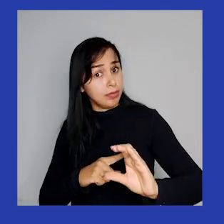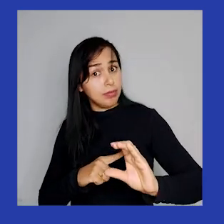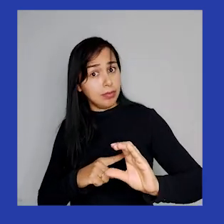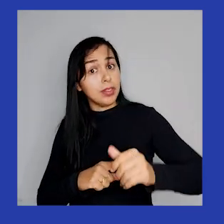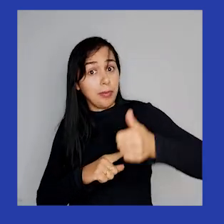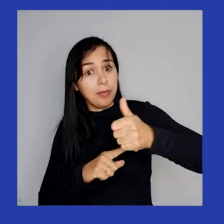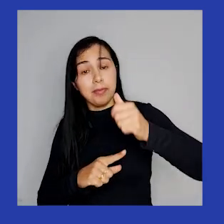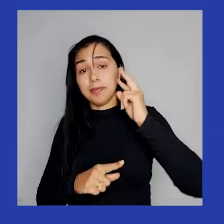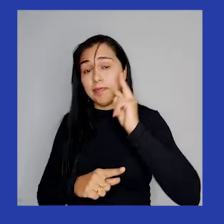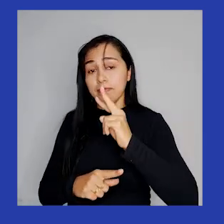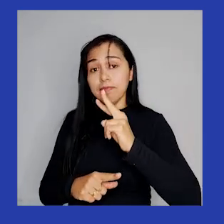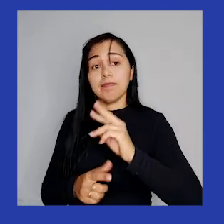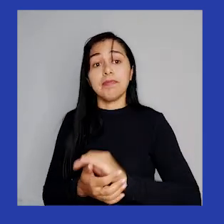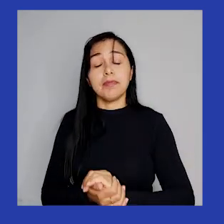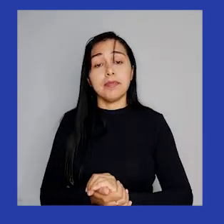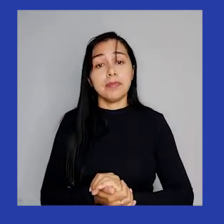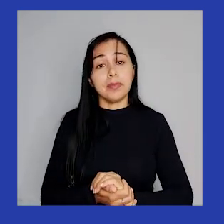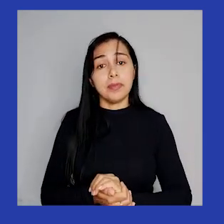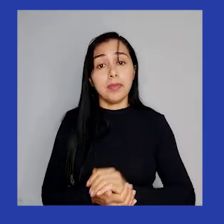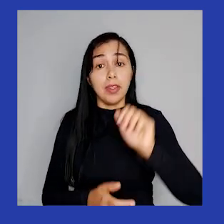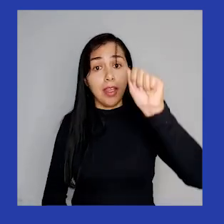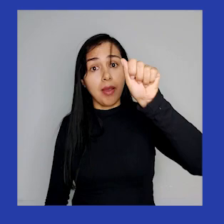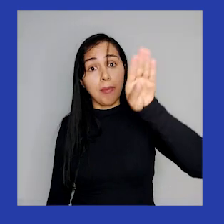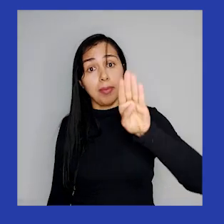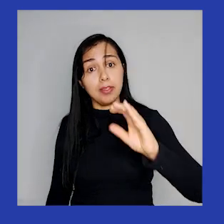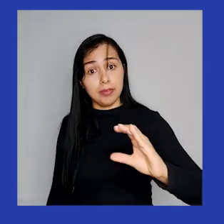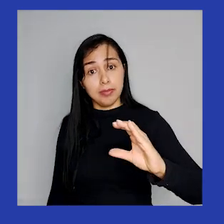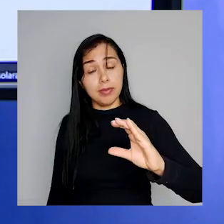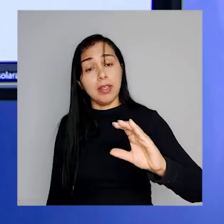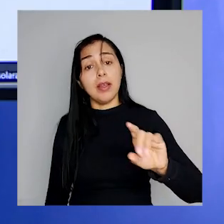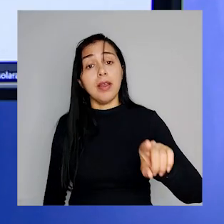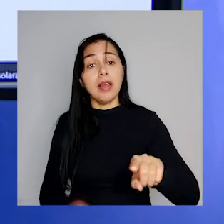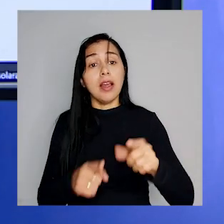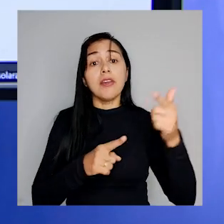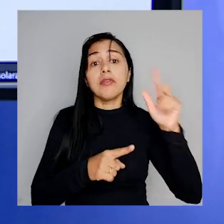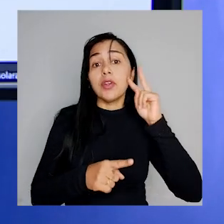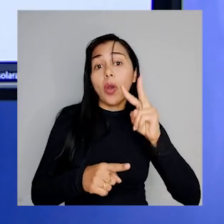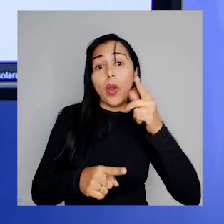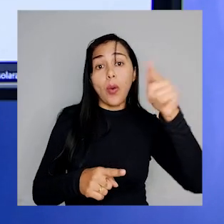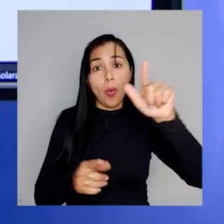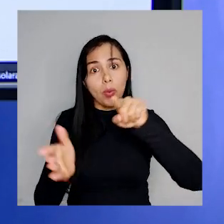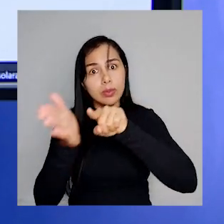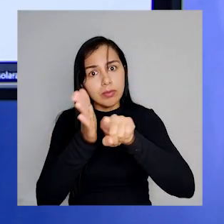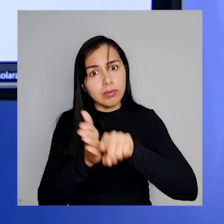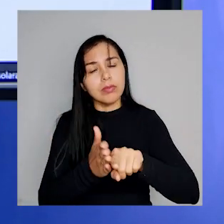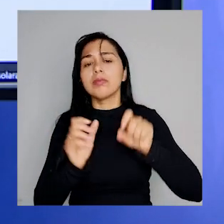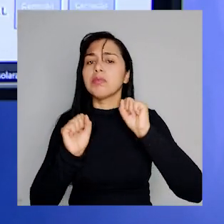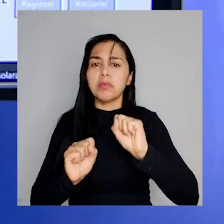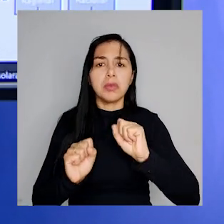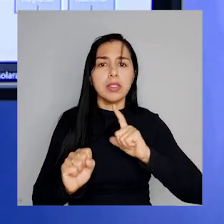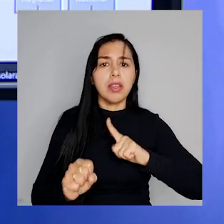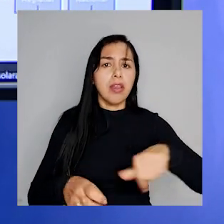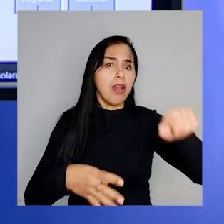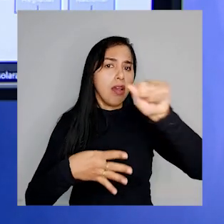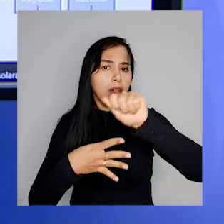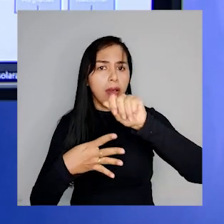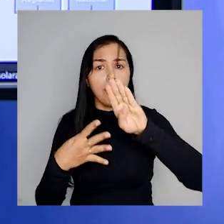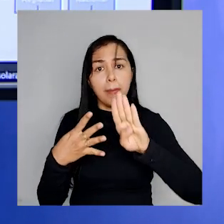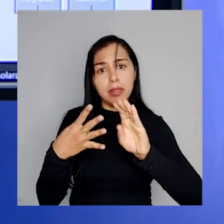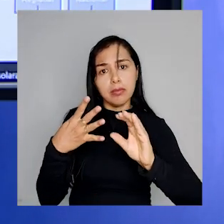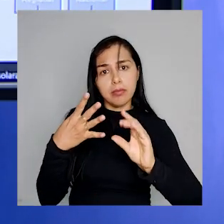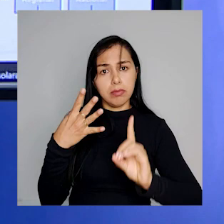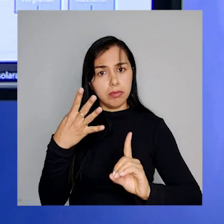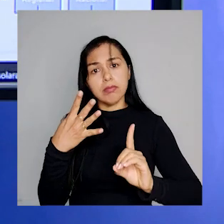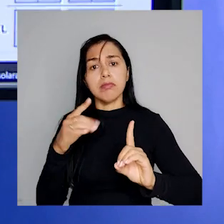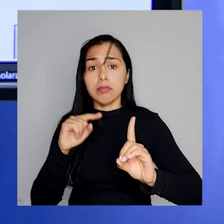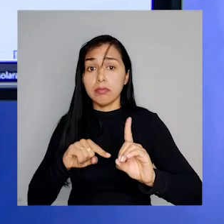B, o item C. E aqui eu já estou passando para a questão 2. Pode ser que ocorra também de aparecer o item D, é mais raro,